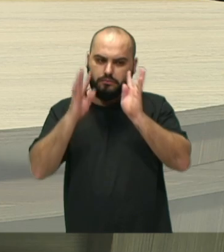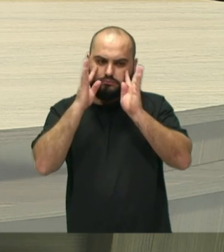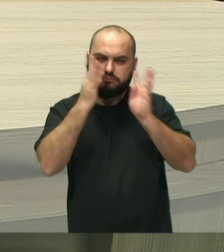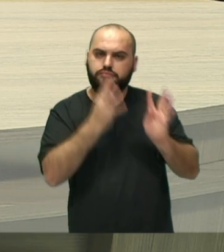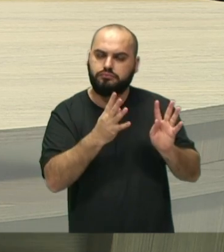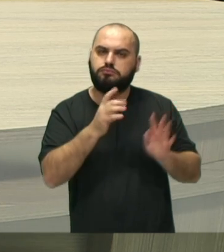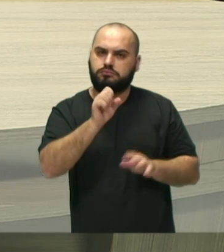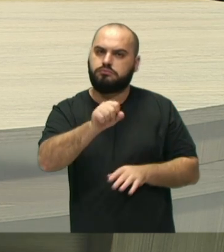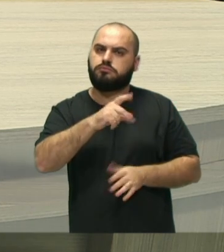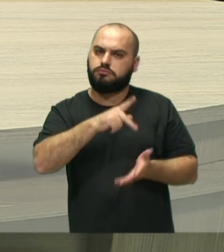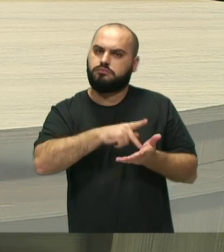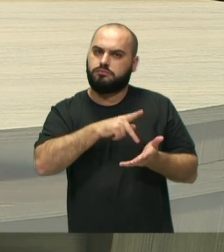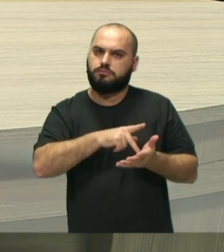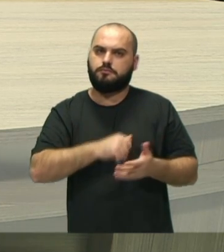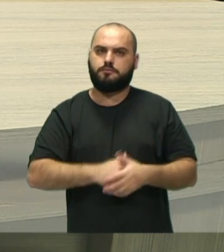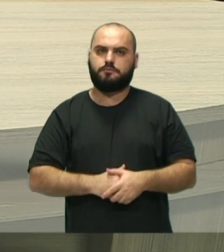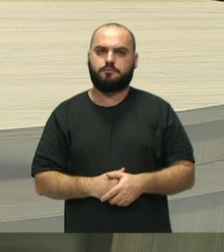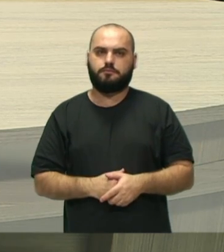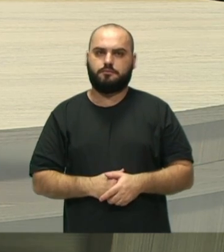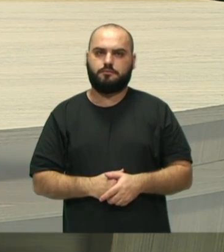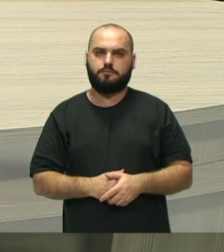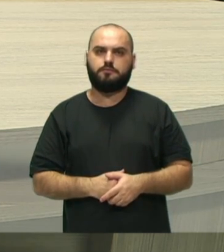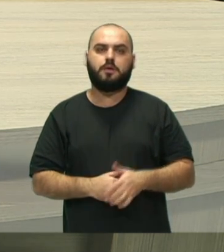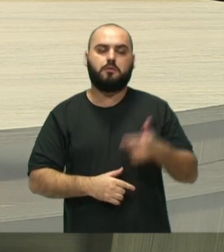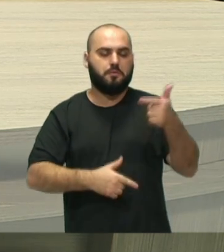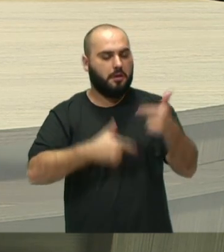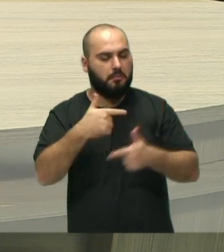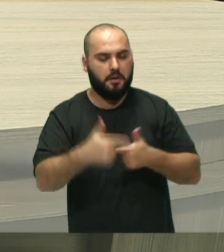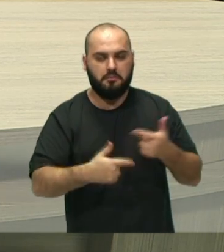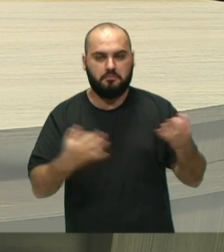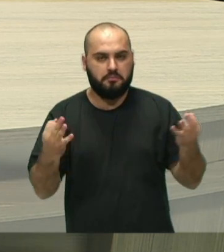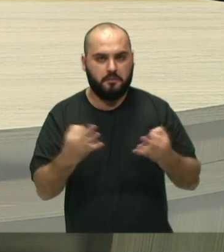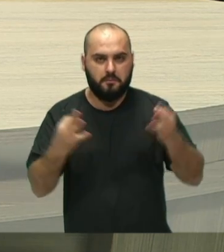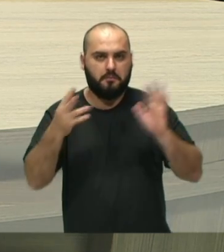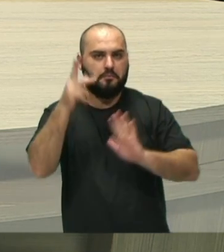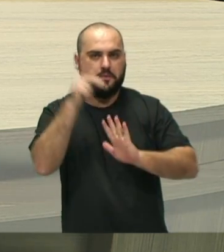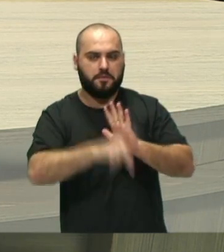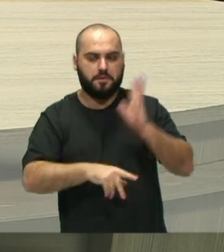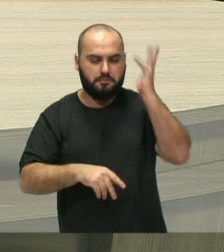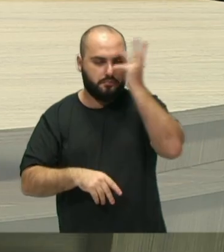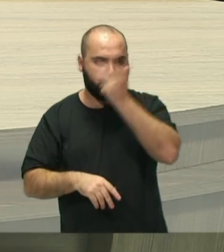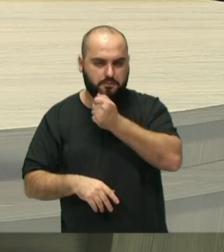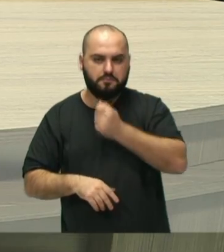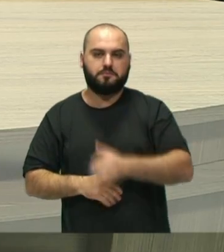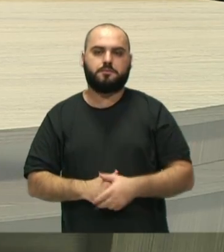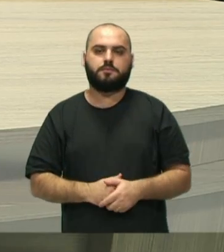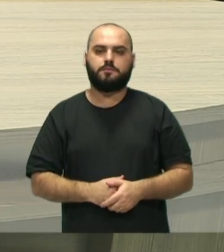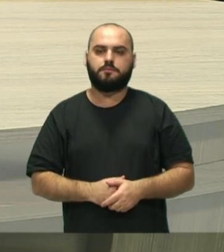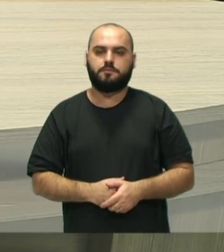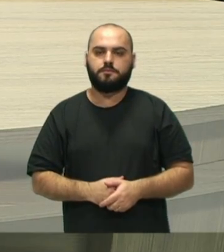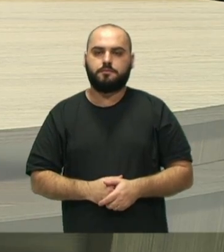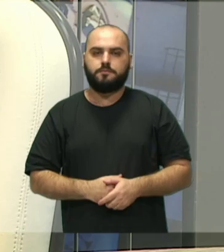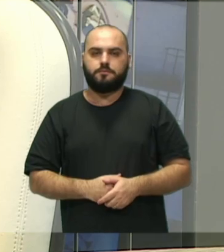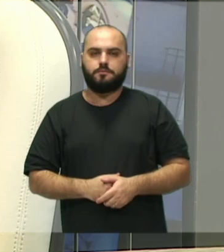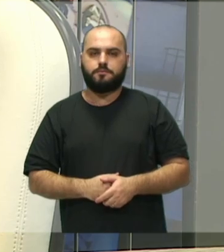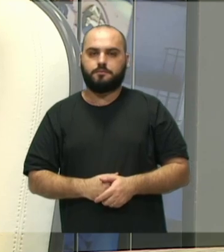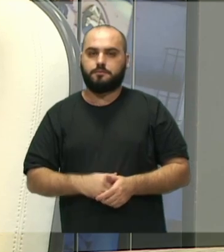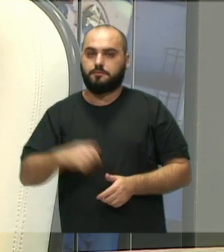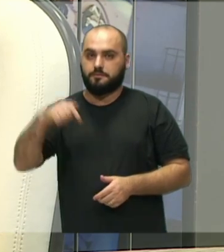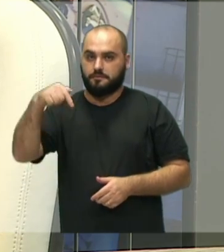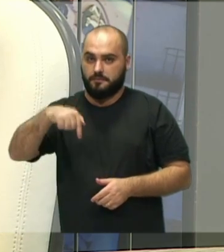isso e fazem um trabalho muito bacana, projetos muito bonitos. E aqui Itajaí